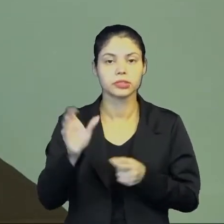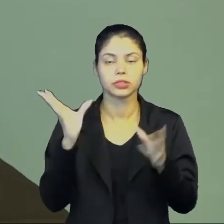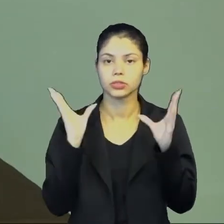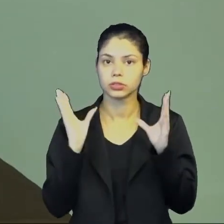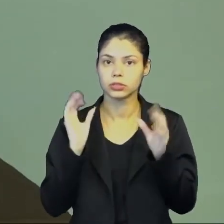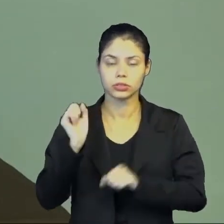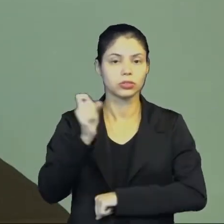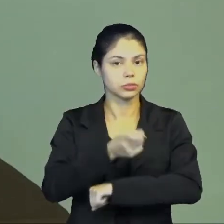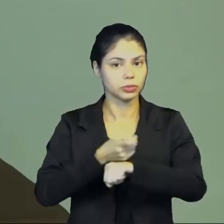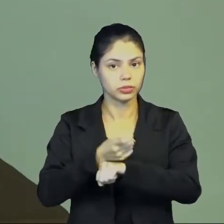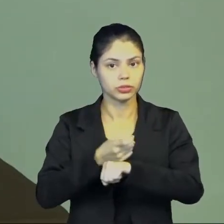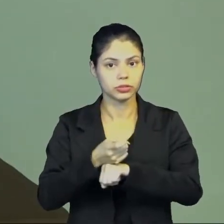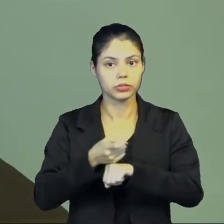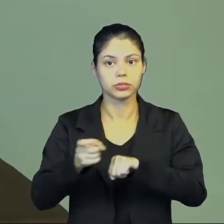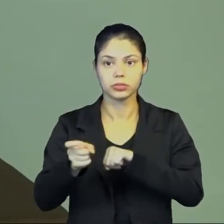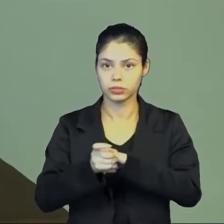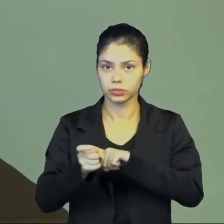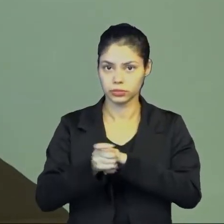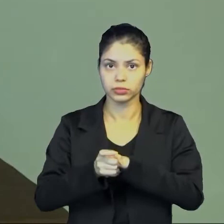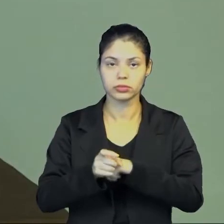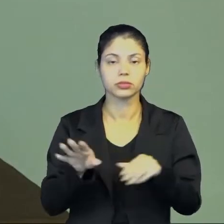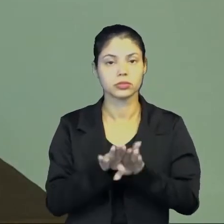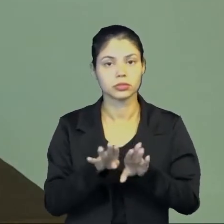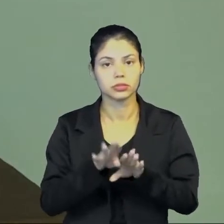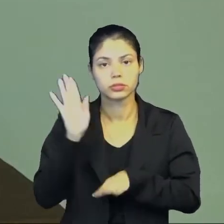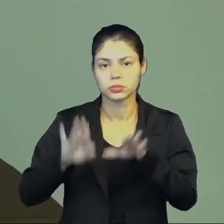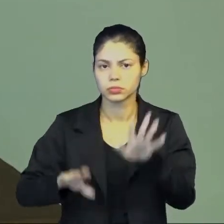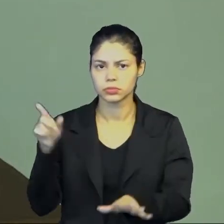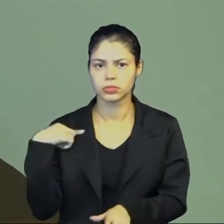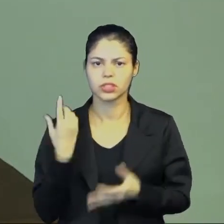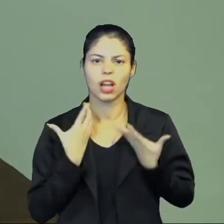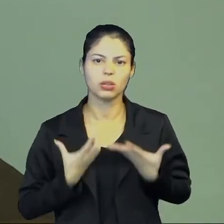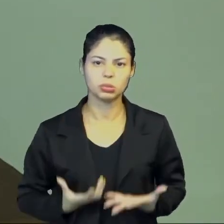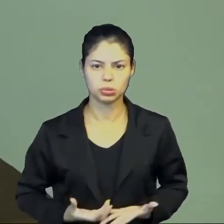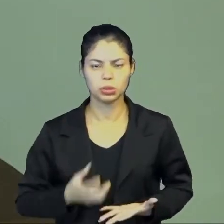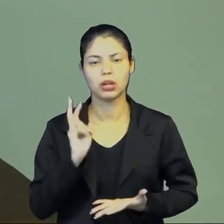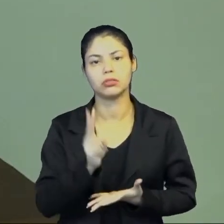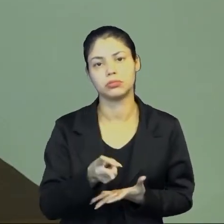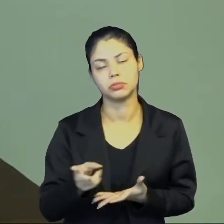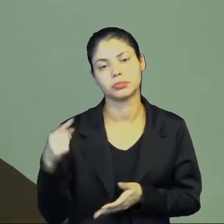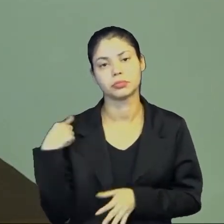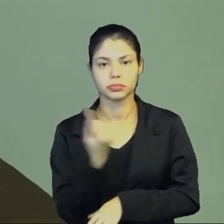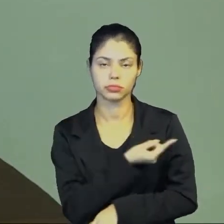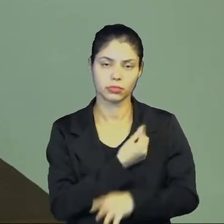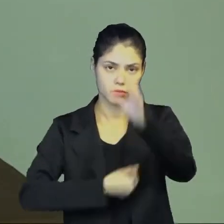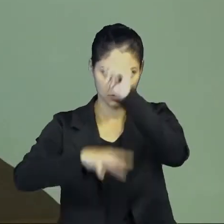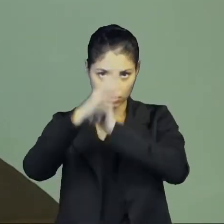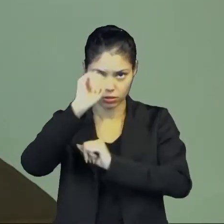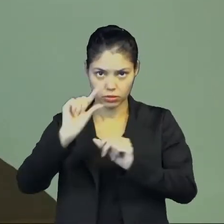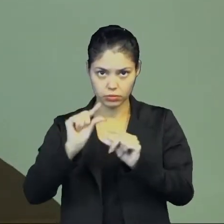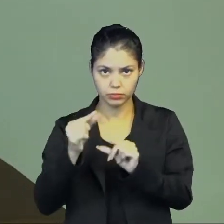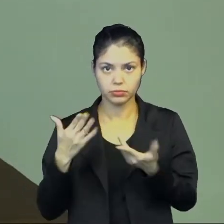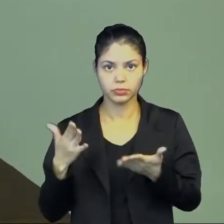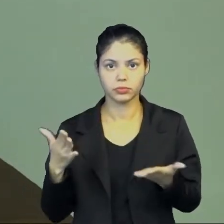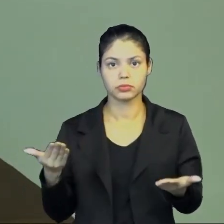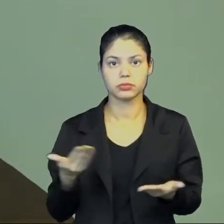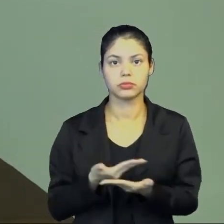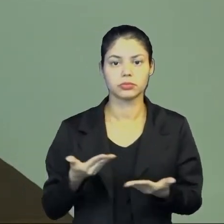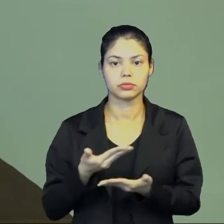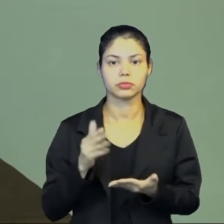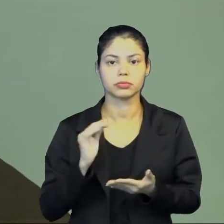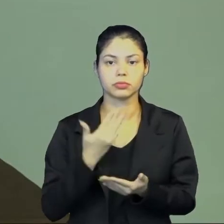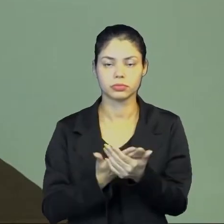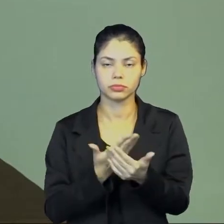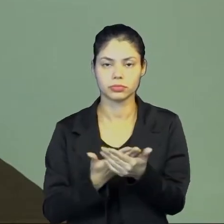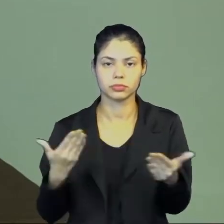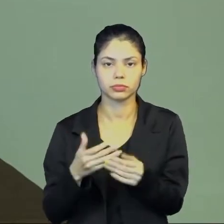palavras, personagens, termos que às vezes tornam meu texto cansativo. E a gente vai aprender um pouquinho a trabalhar isso hoje em nossa aula,